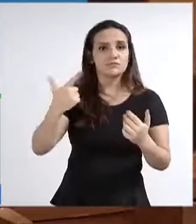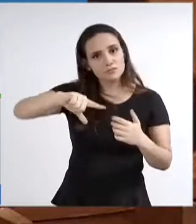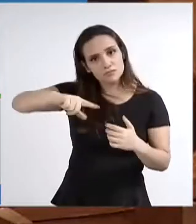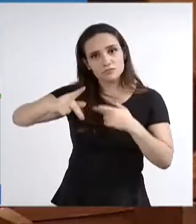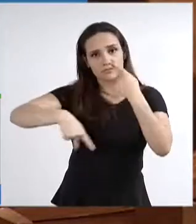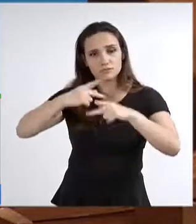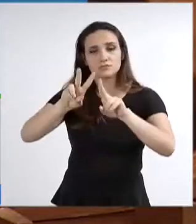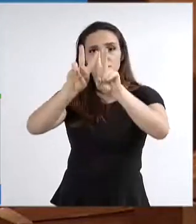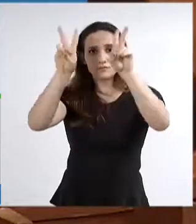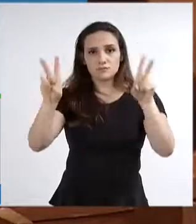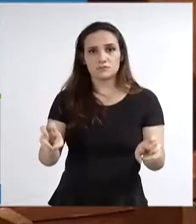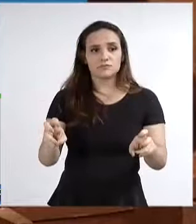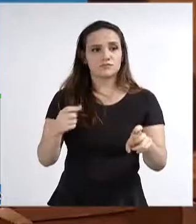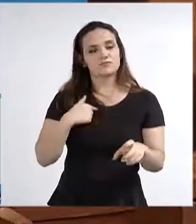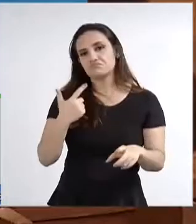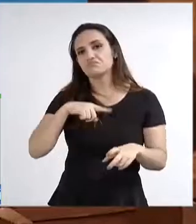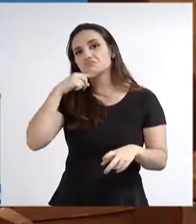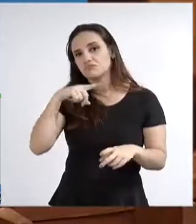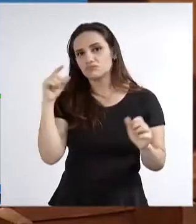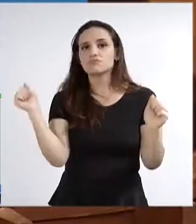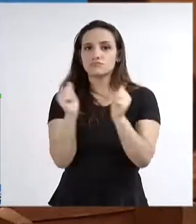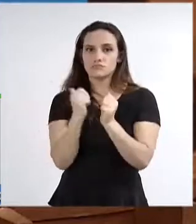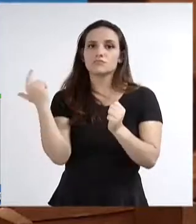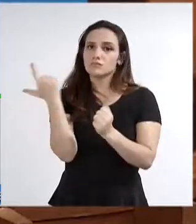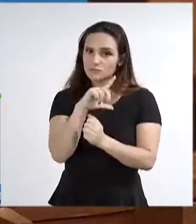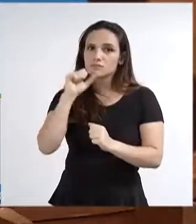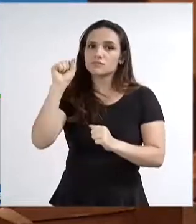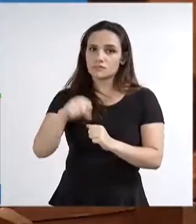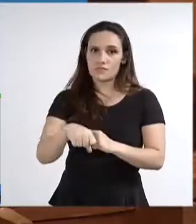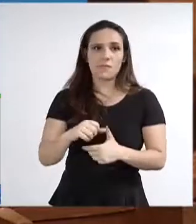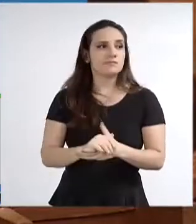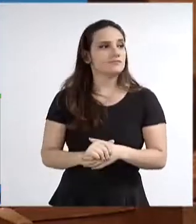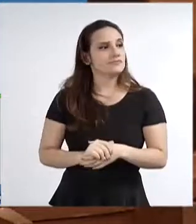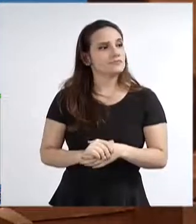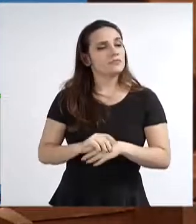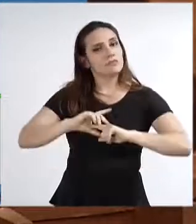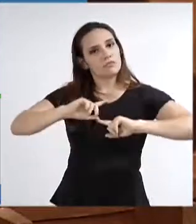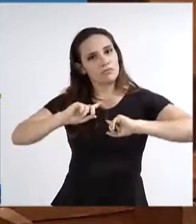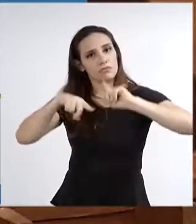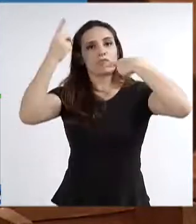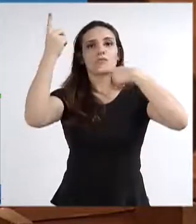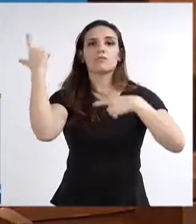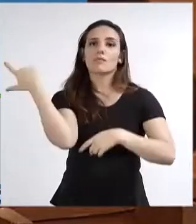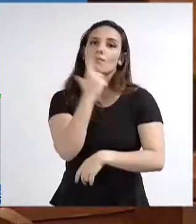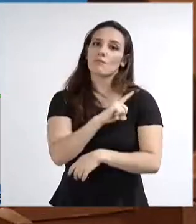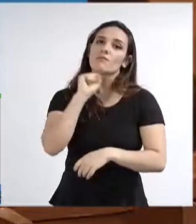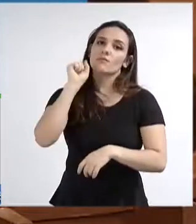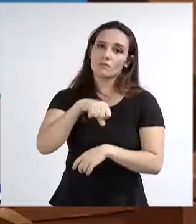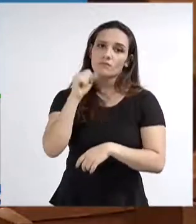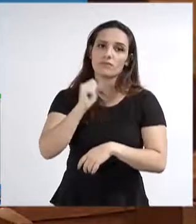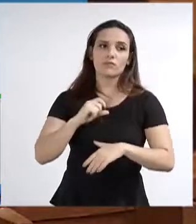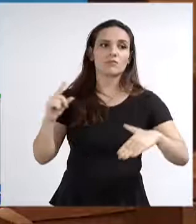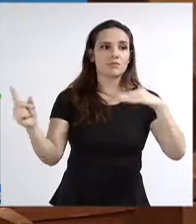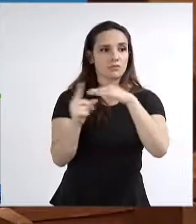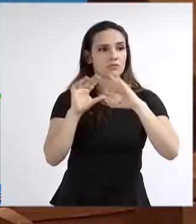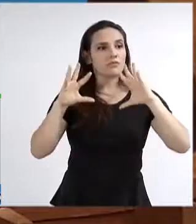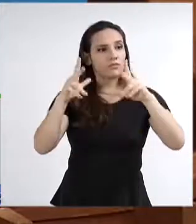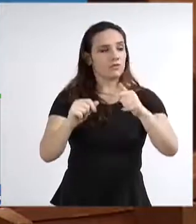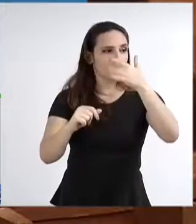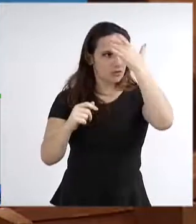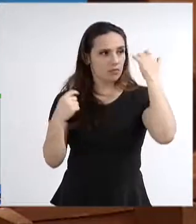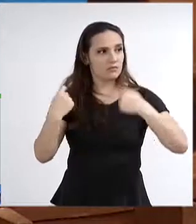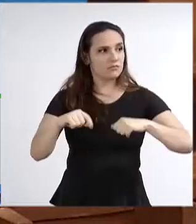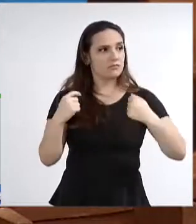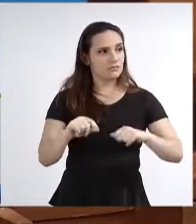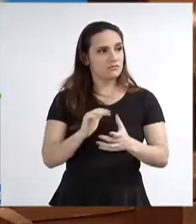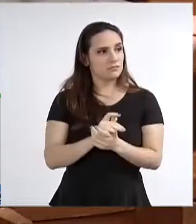esse assunto aqui, e não tenho dúvida que juntos nós vamos dar a volta por cima e dar o atendimento àqueles que realmente necessitam.